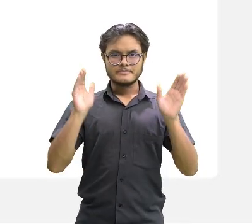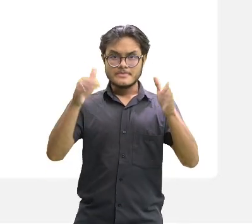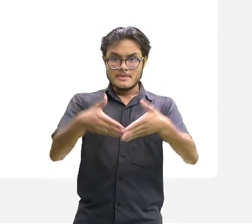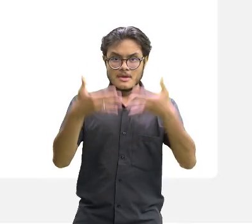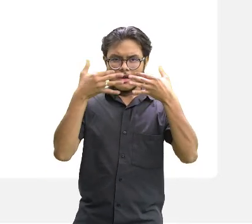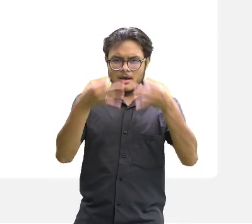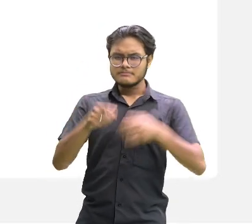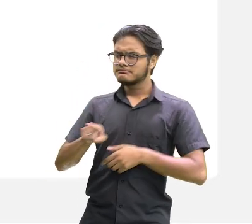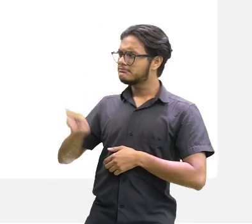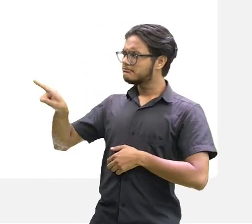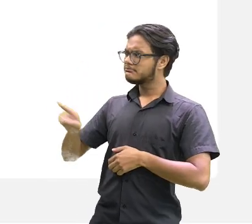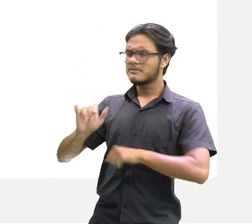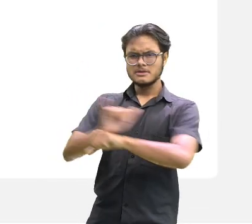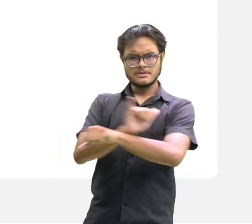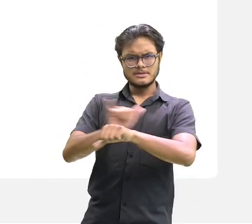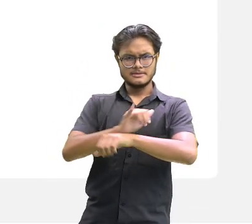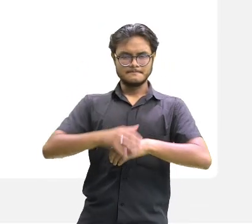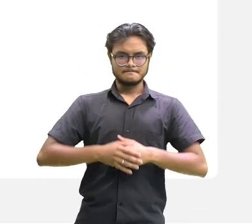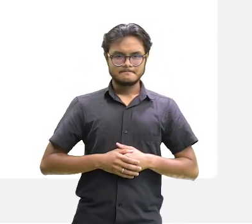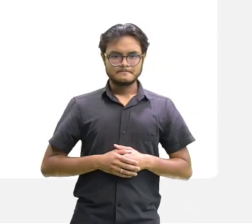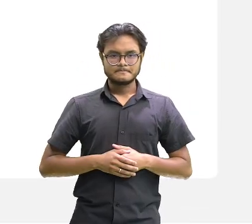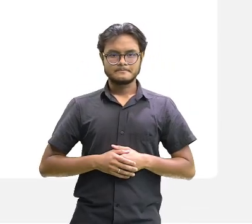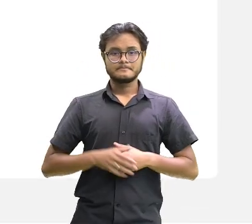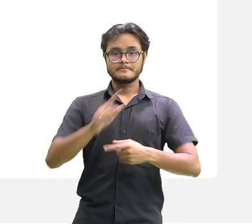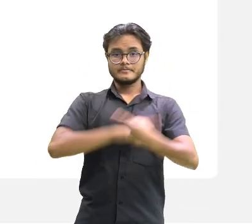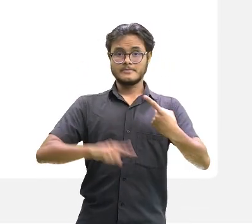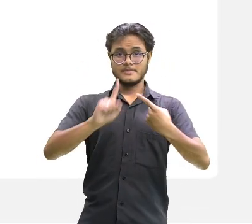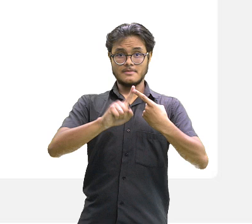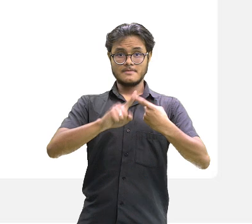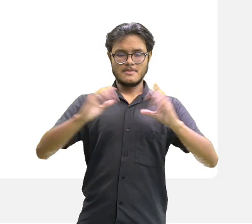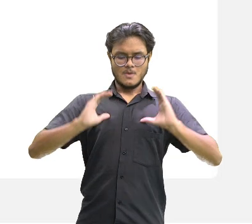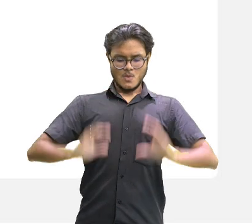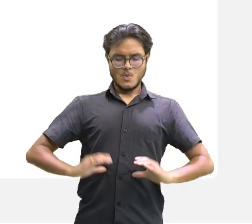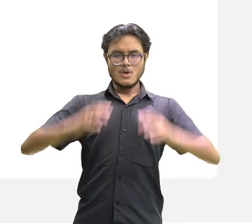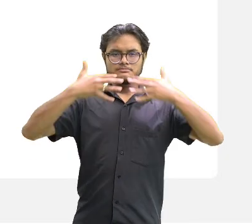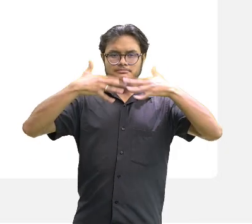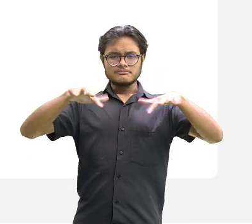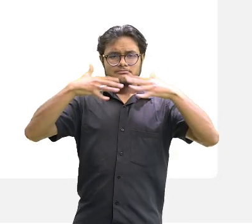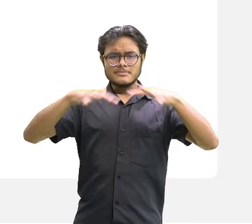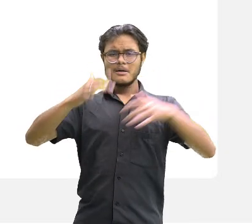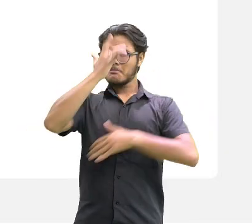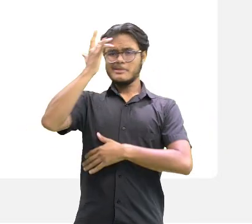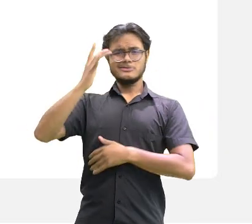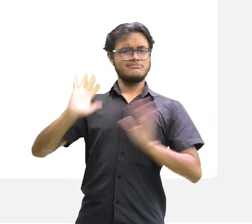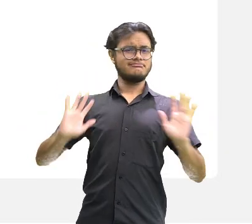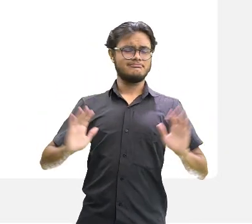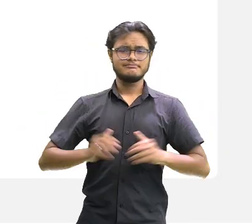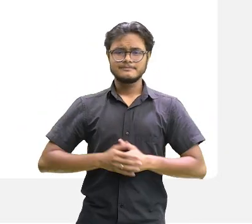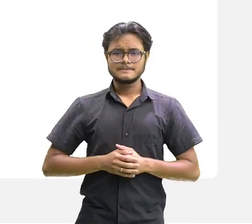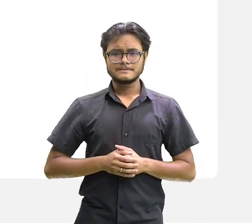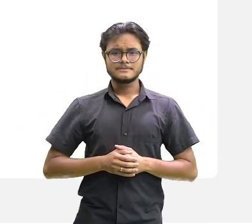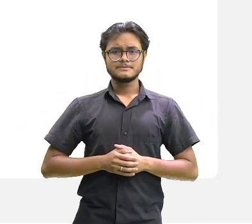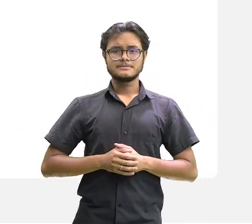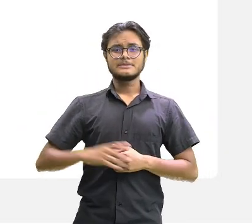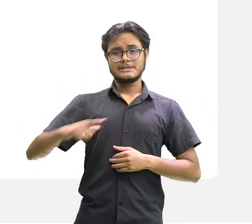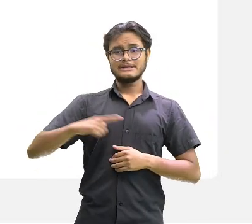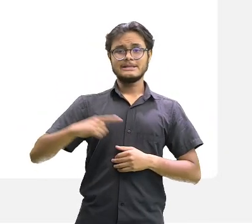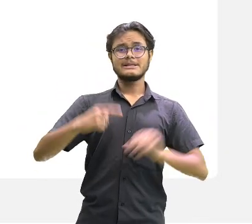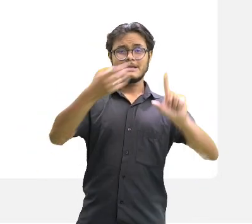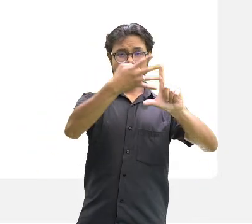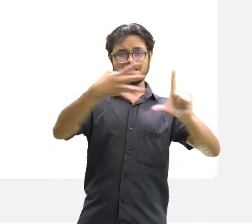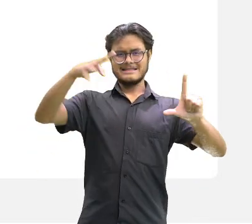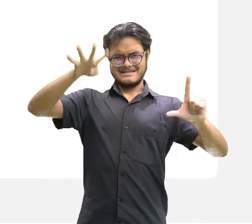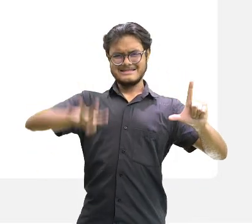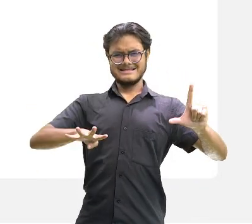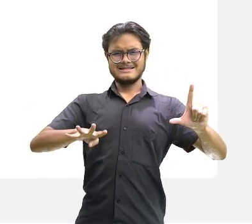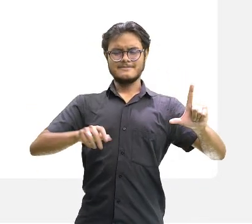nesses tipos de métodos contraceptivos. Nós temos aí os comportamentais ou naturais, onde nós temos o exemplo da